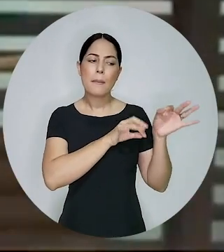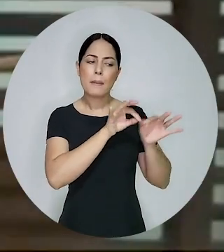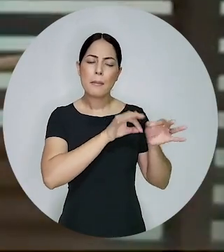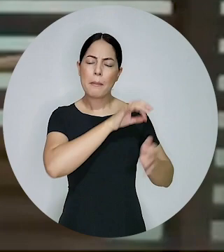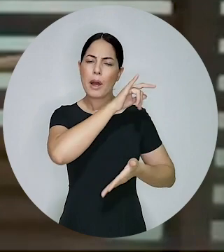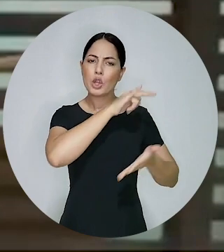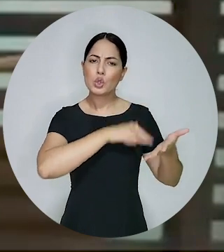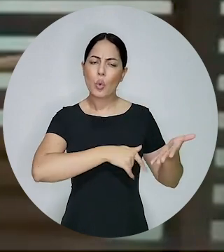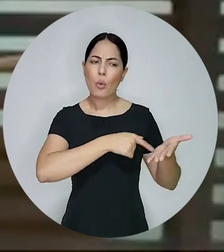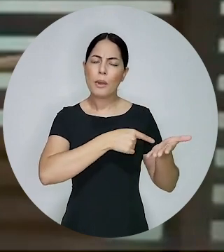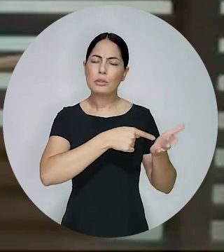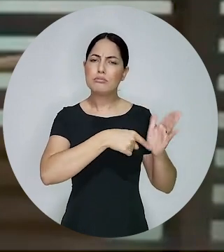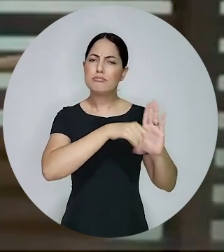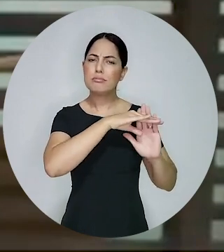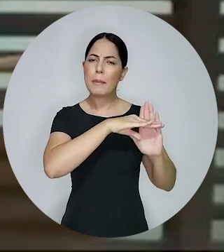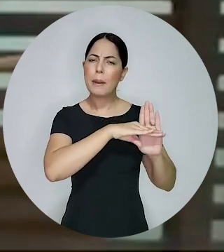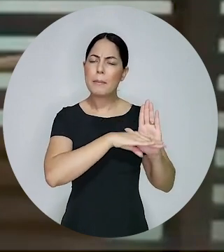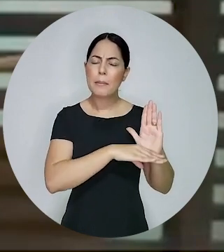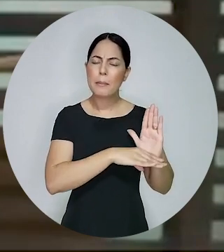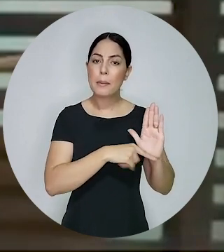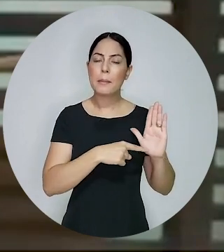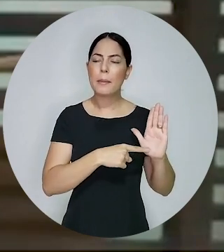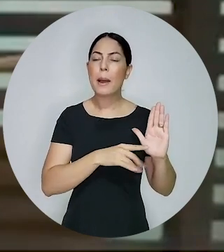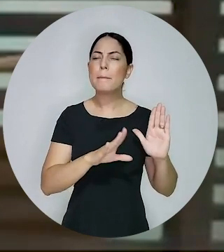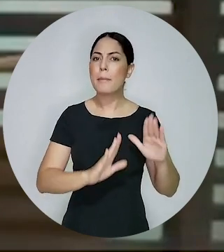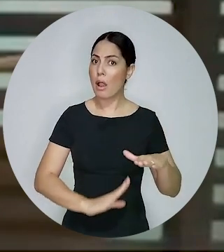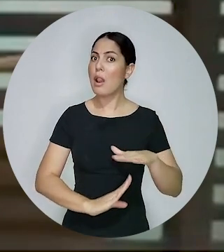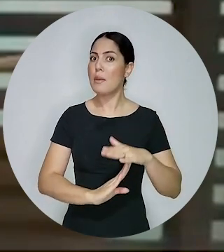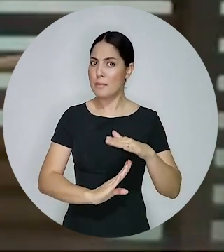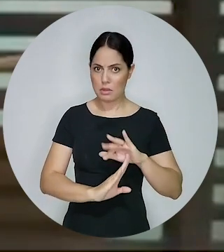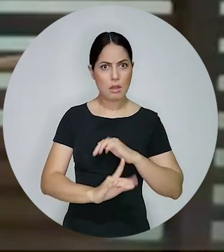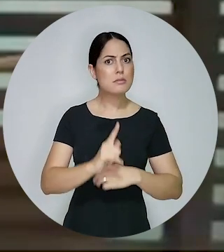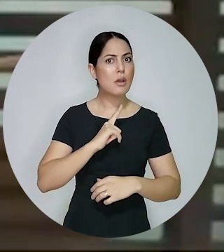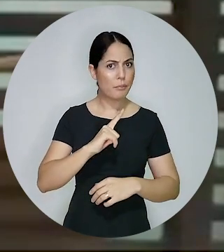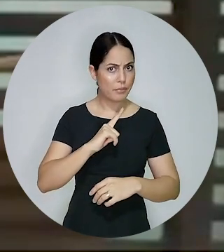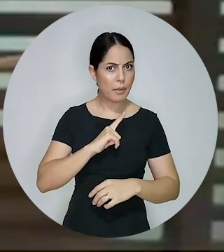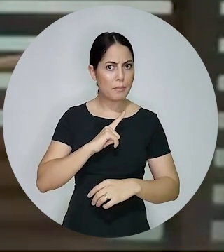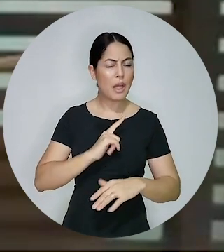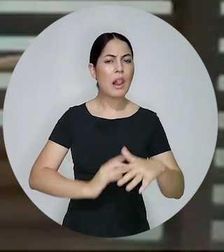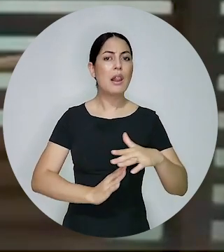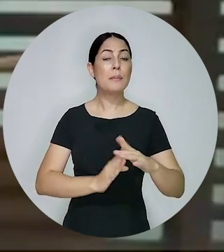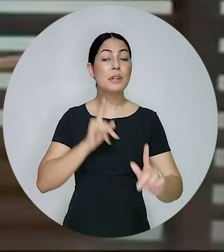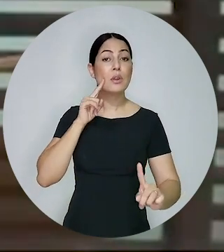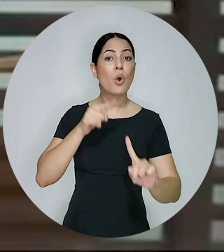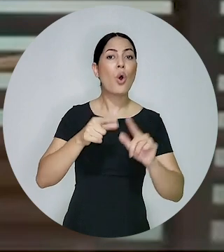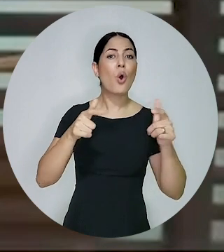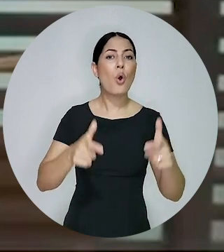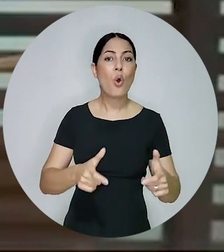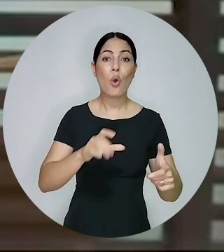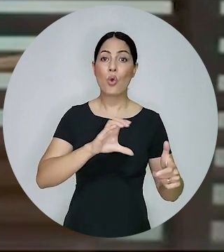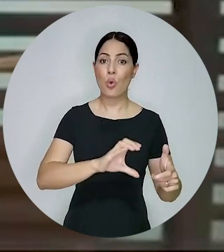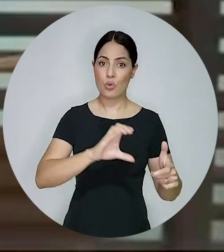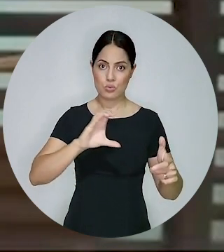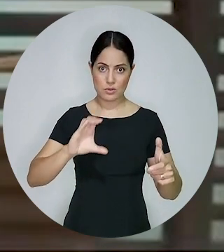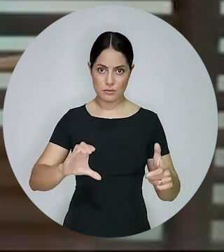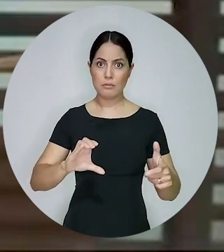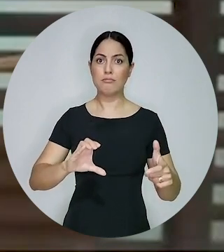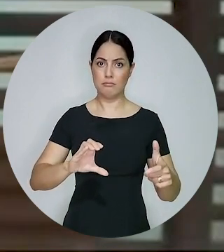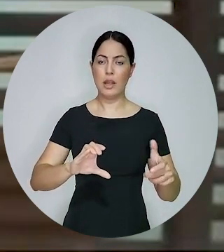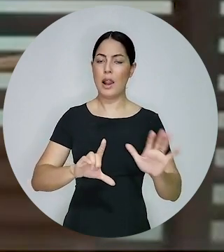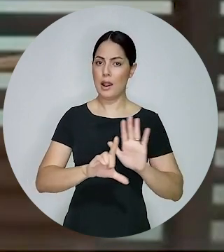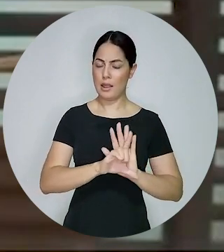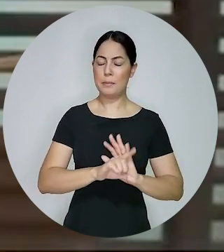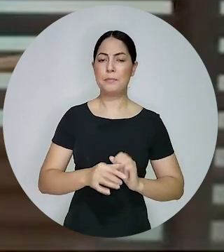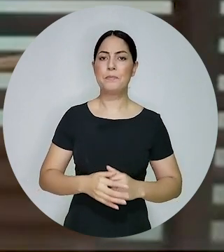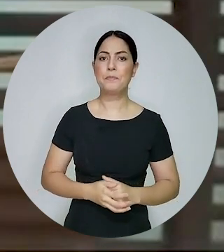casamento, elaboro um pacto pré-nupcial. Existe uma limitação, uma limitação objetiva